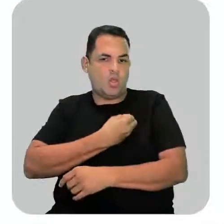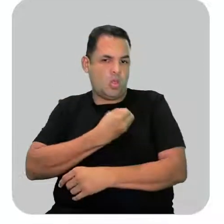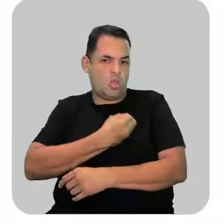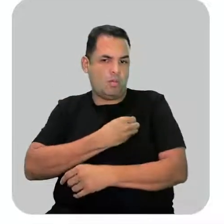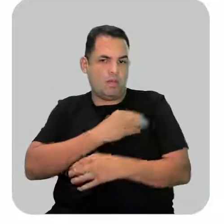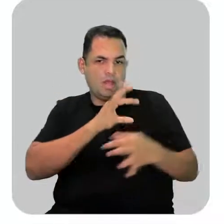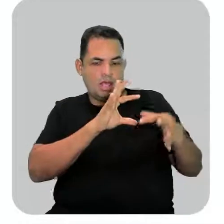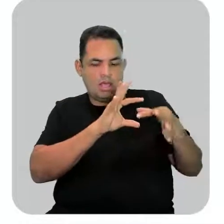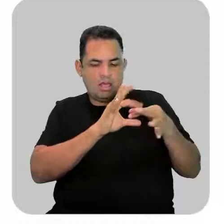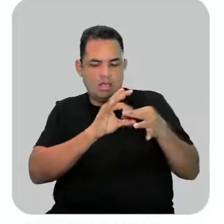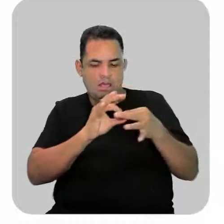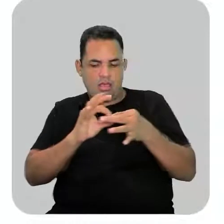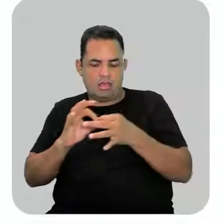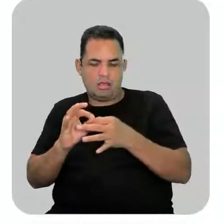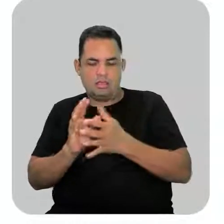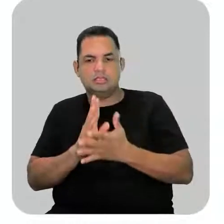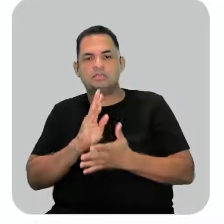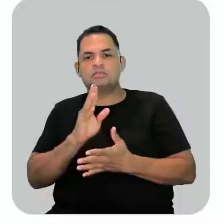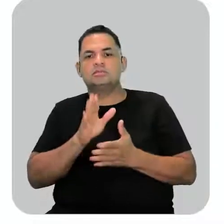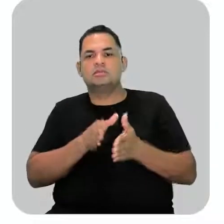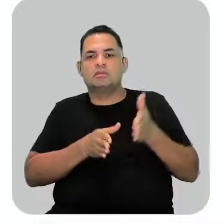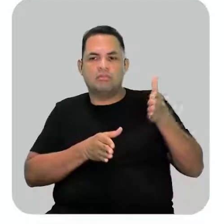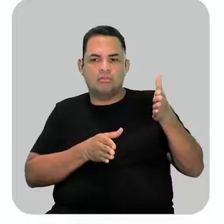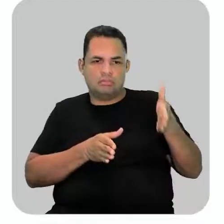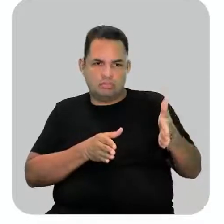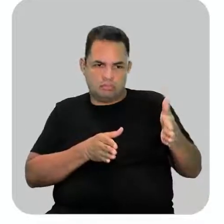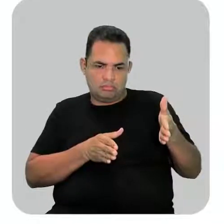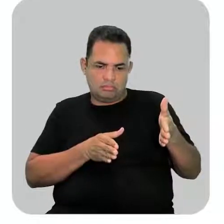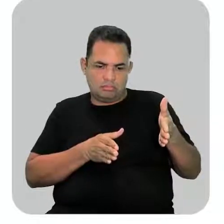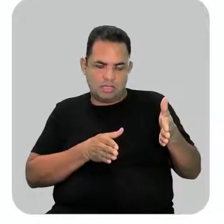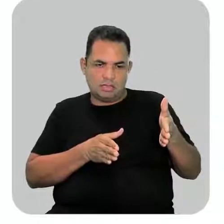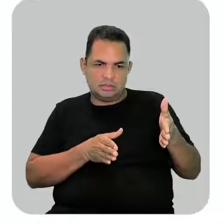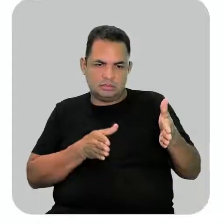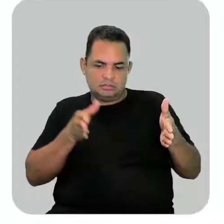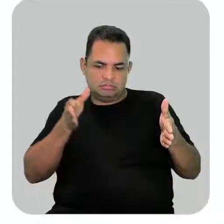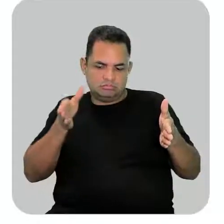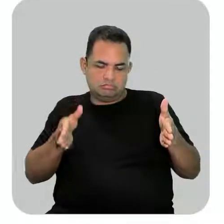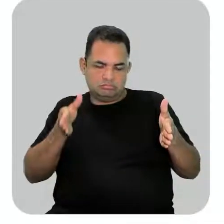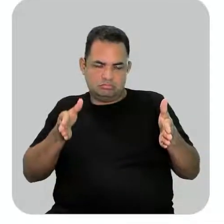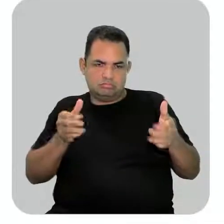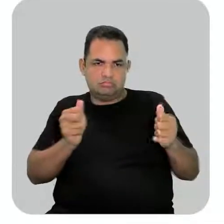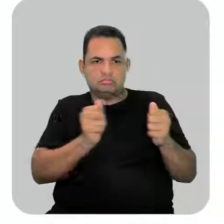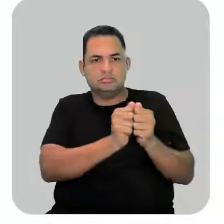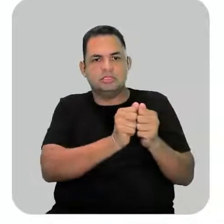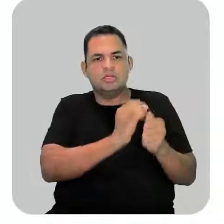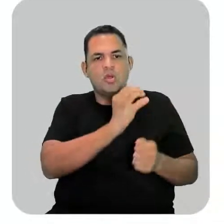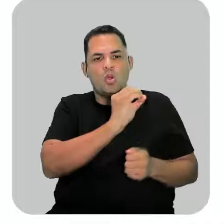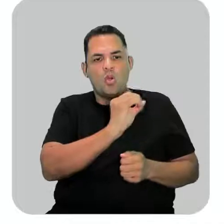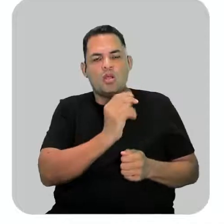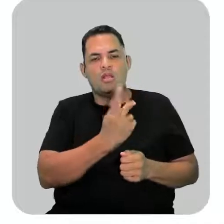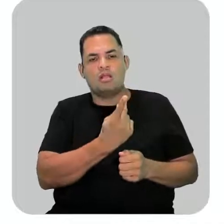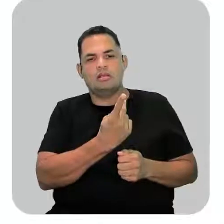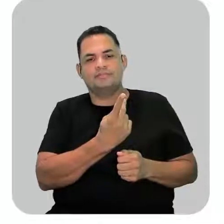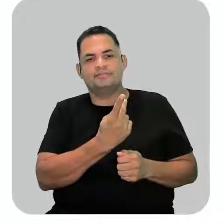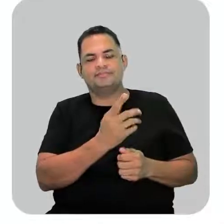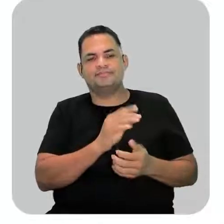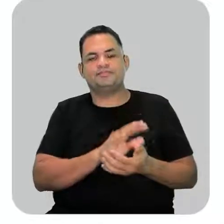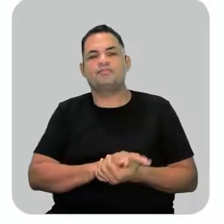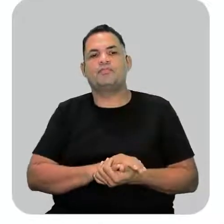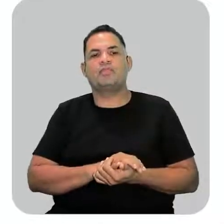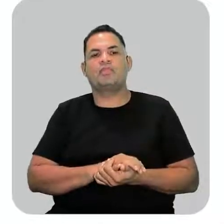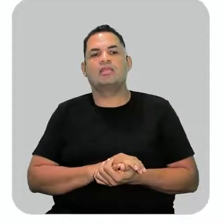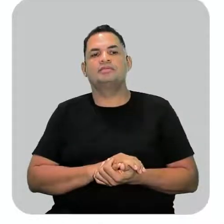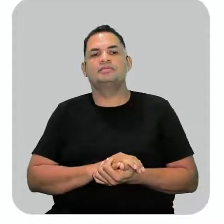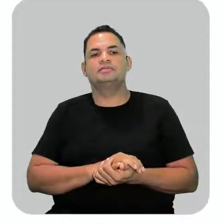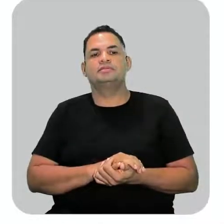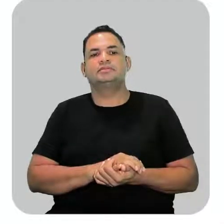e ela sempre vai começar pela extremidade mais próxima da hidroxila. Vamos utilizar o prefixo da quantidade de